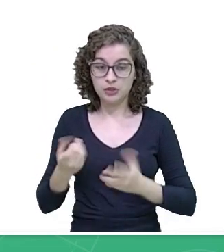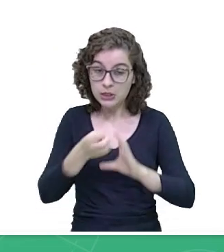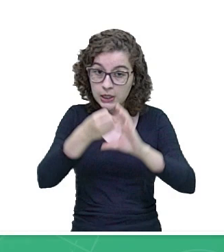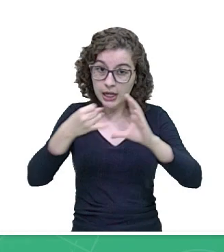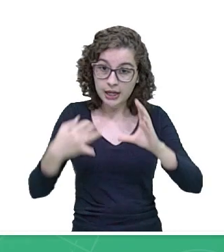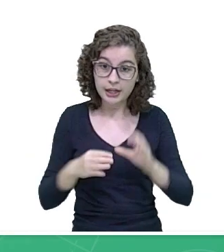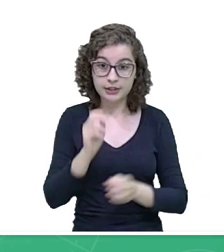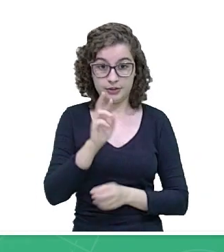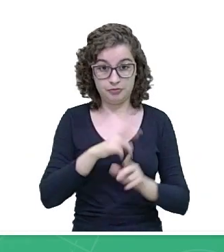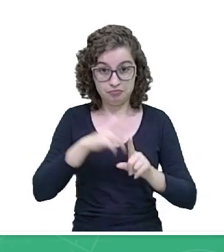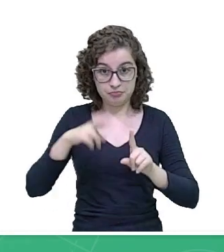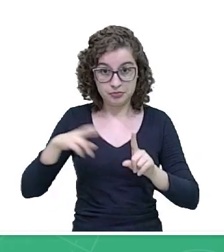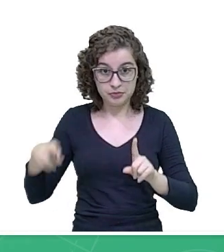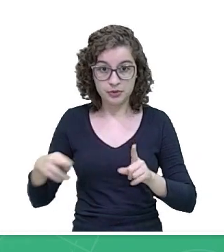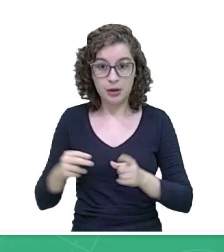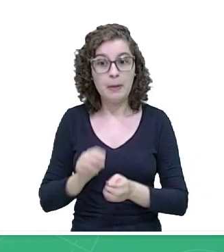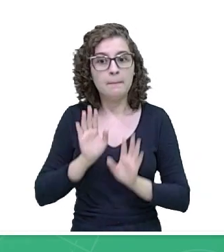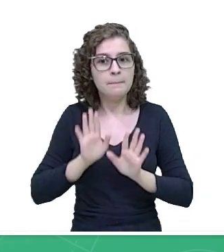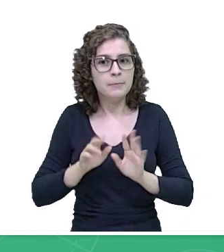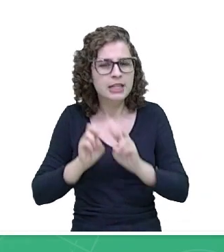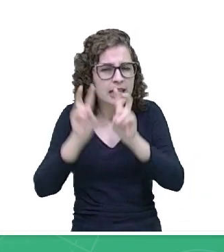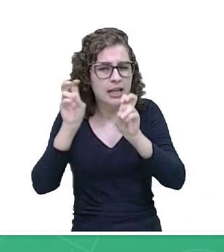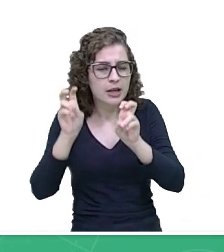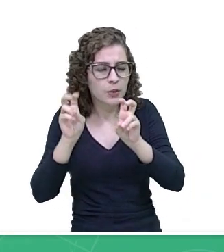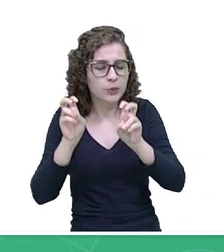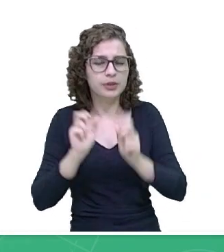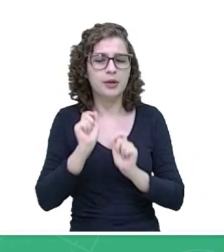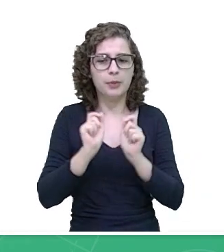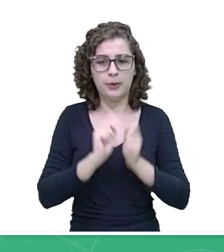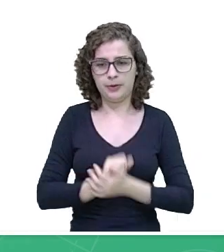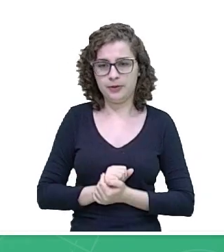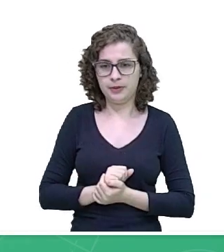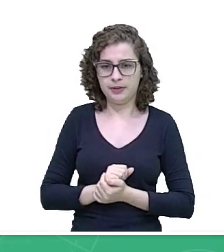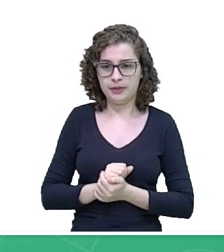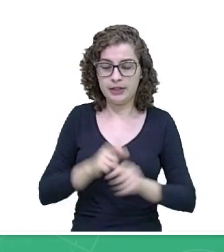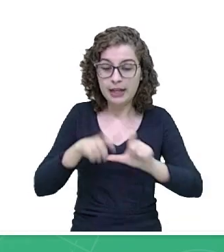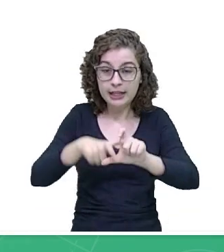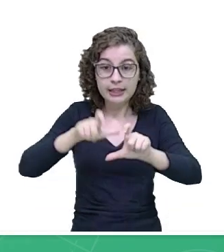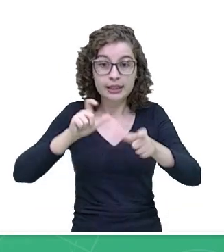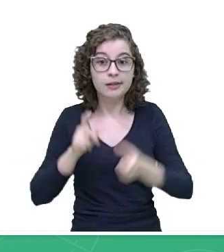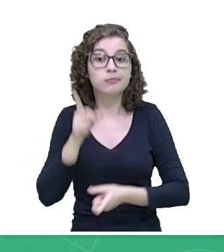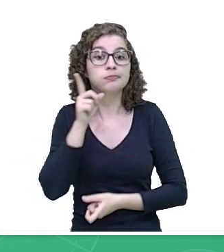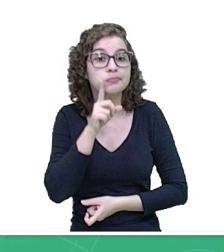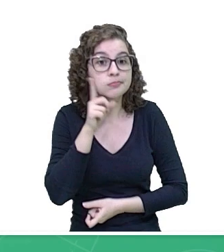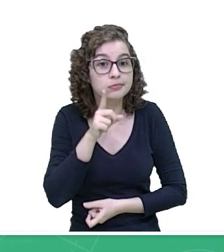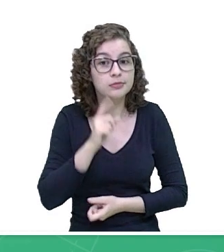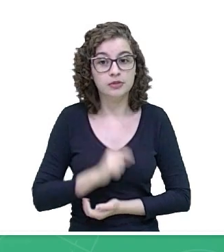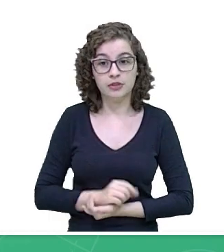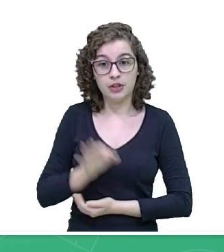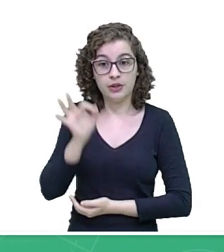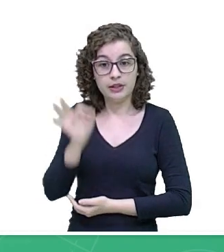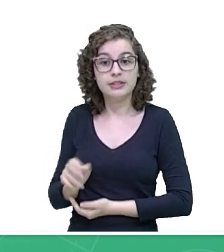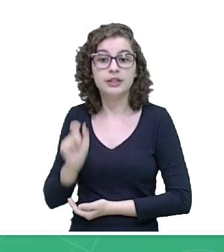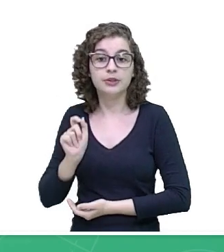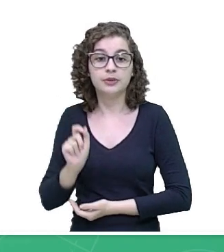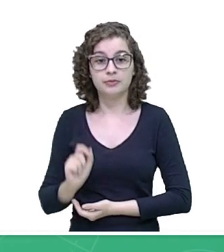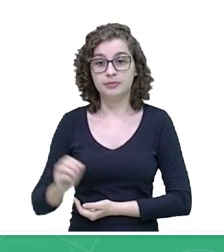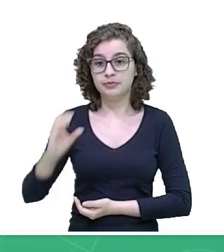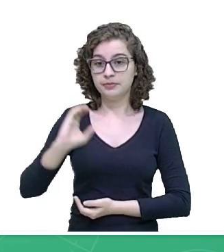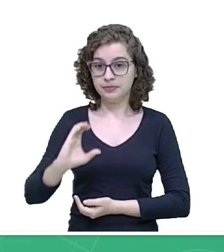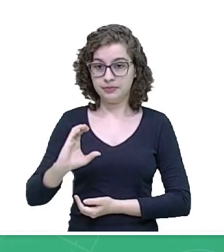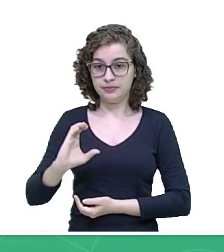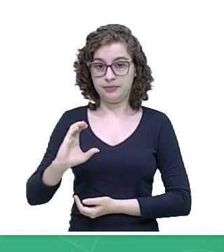falando da Declaração de Independência dos Estados Unidos, então eu estou me referindo à alternativa C, tá,